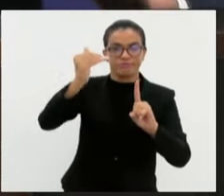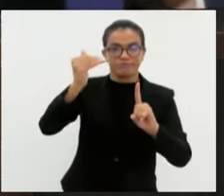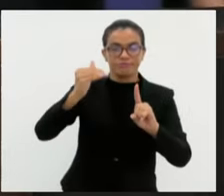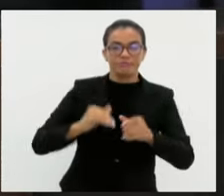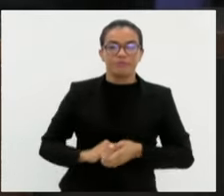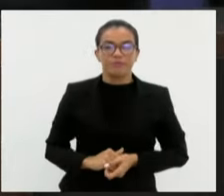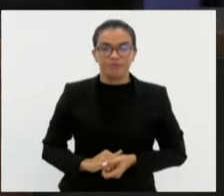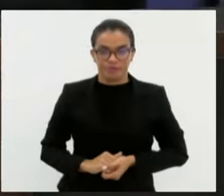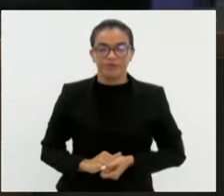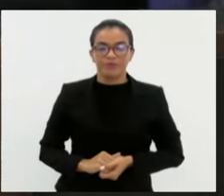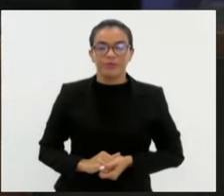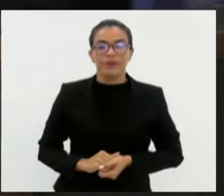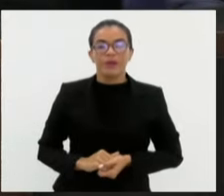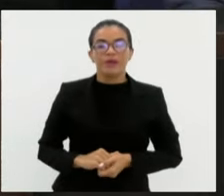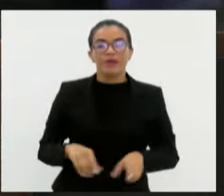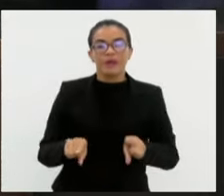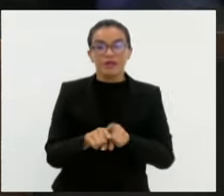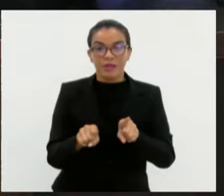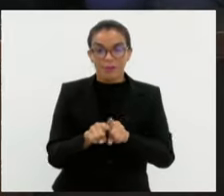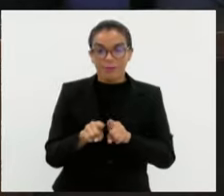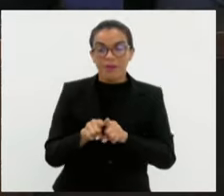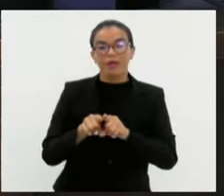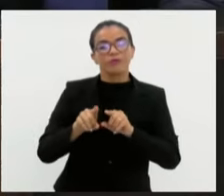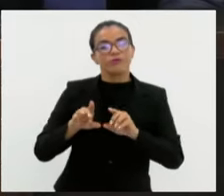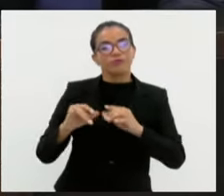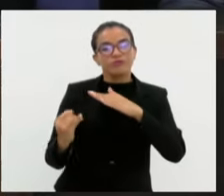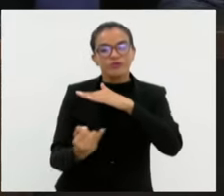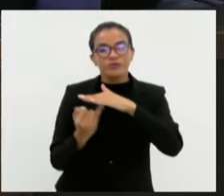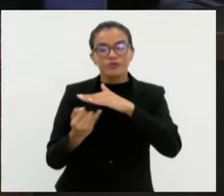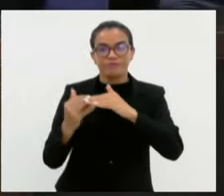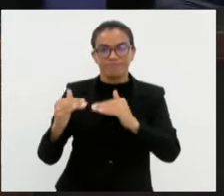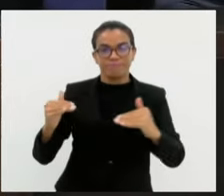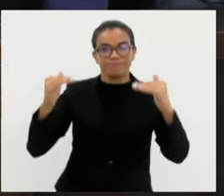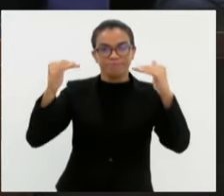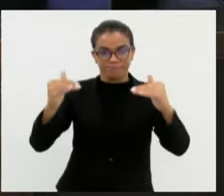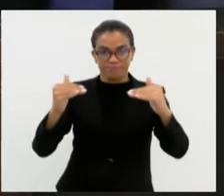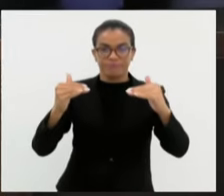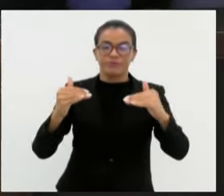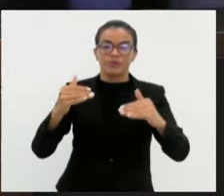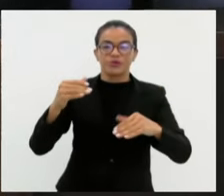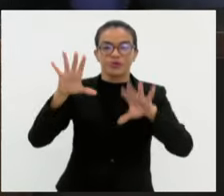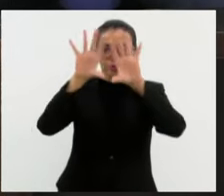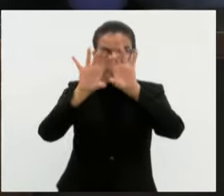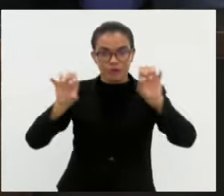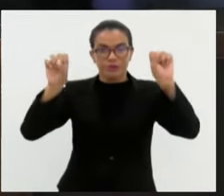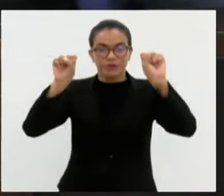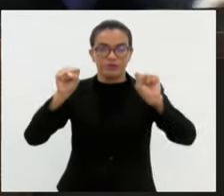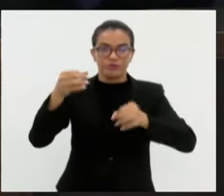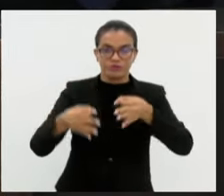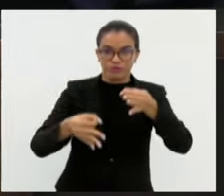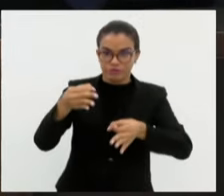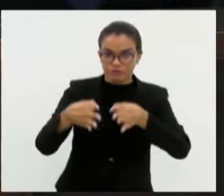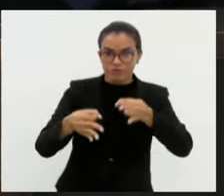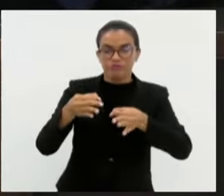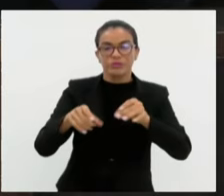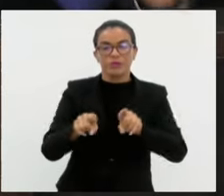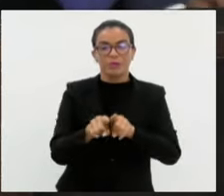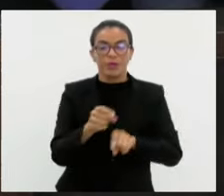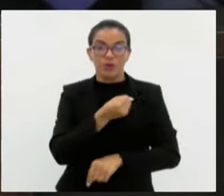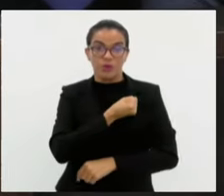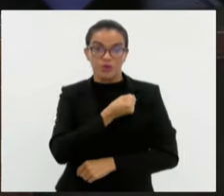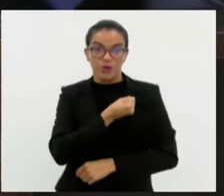Abicair, no colendo órgão especial do Egrégio Tribunal de Justiça, nos autos eletrônicos do